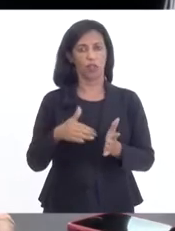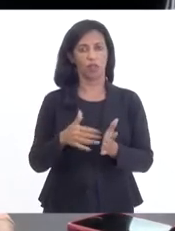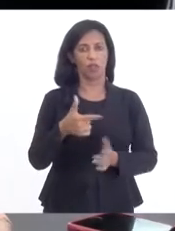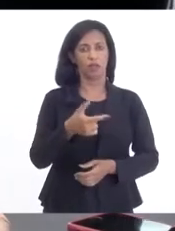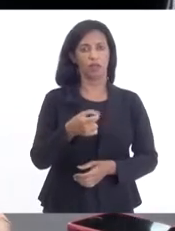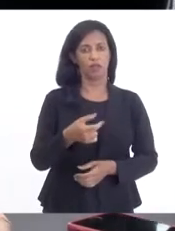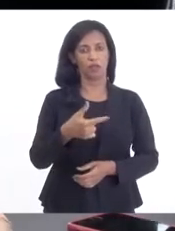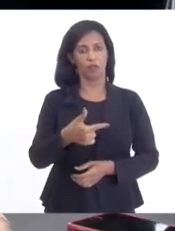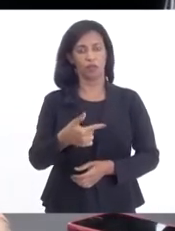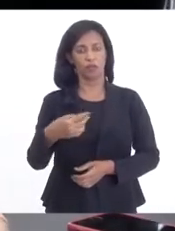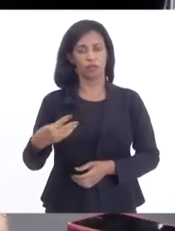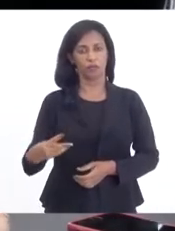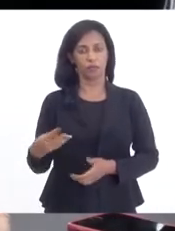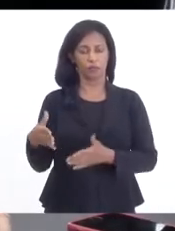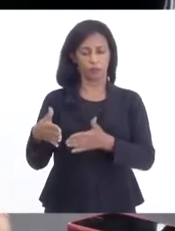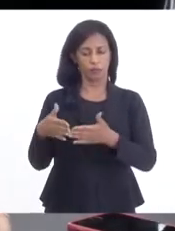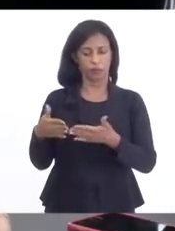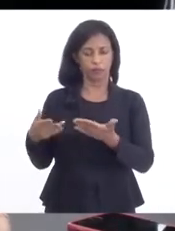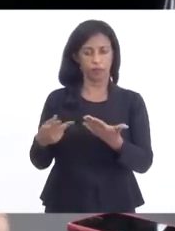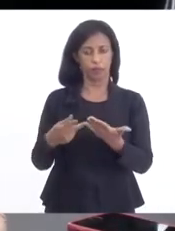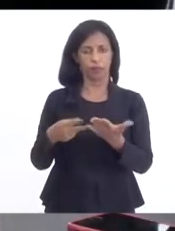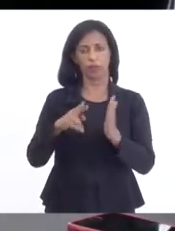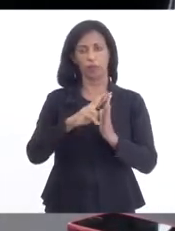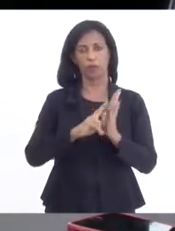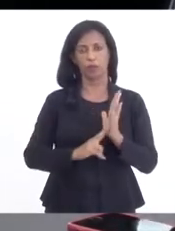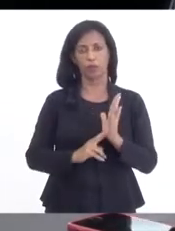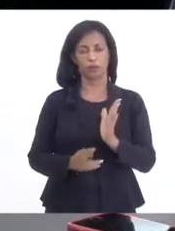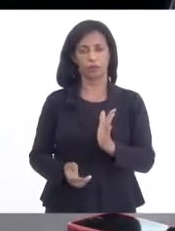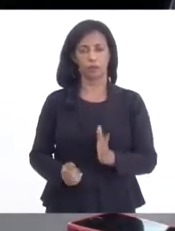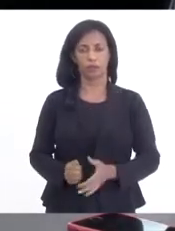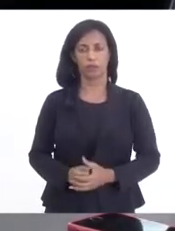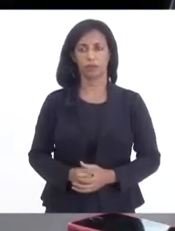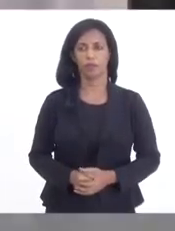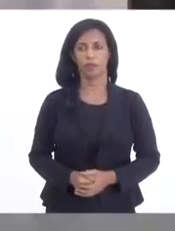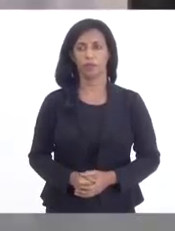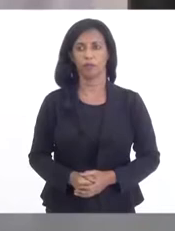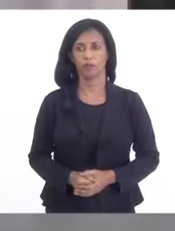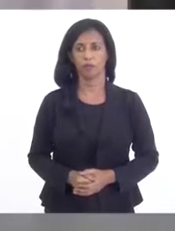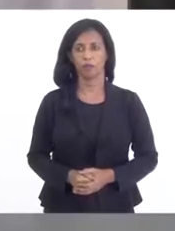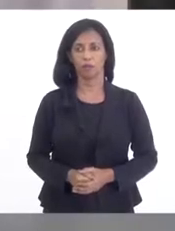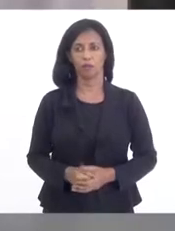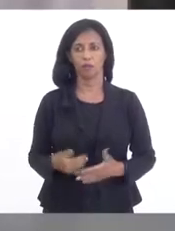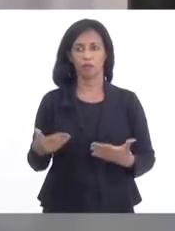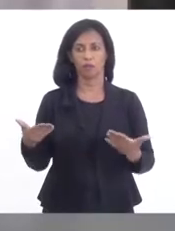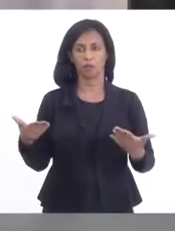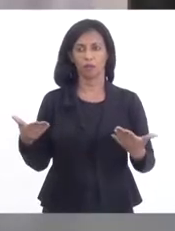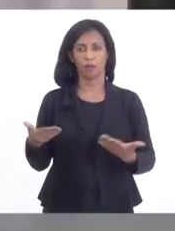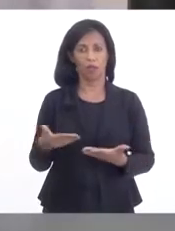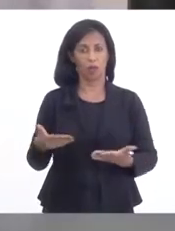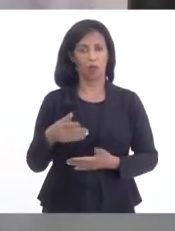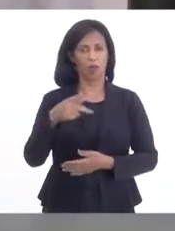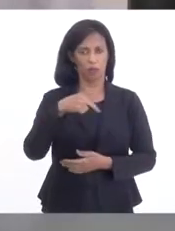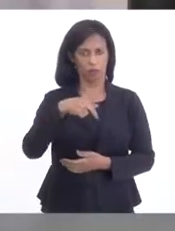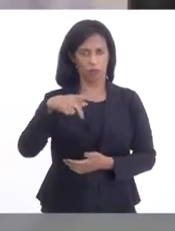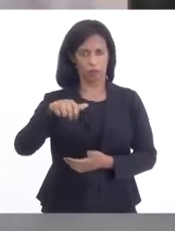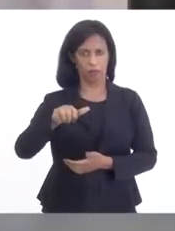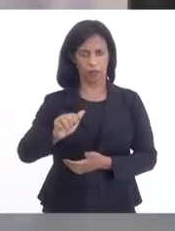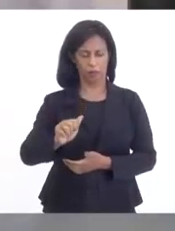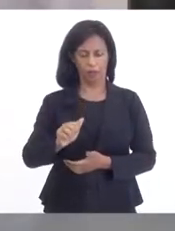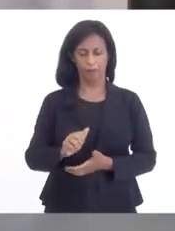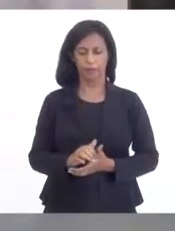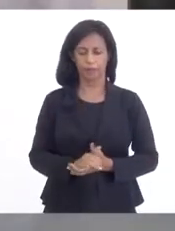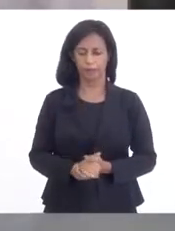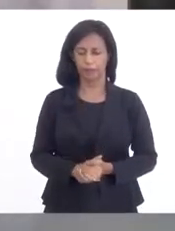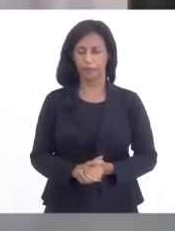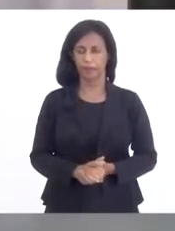2023. Por favor, senhor relator. Agora é o PPA, né? É o PPA.